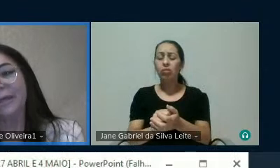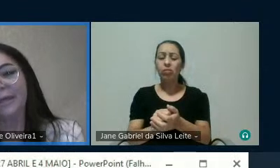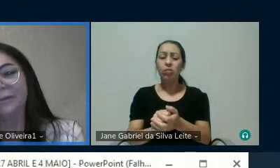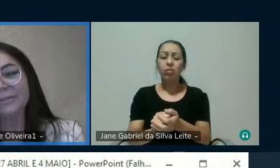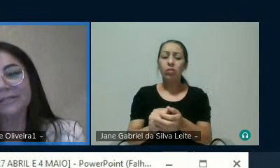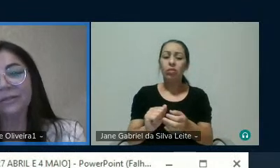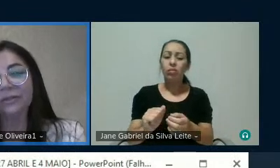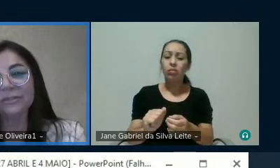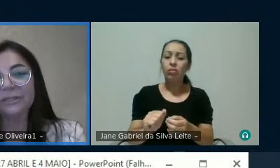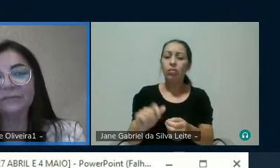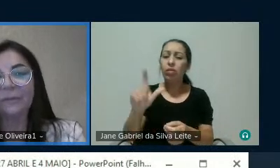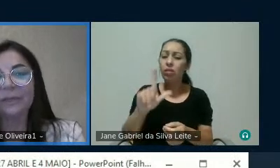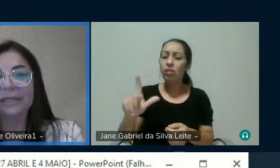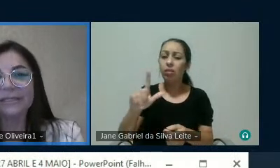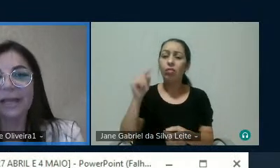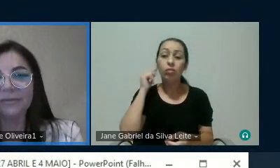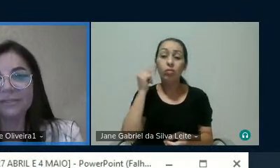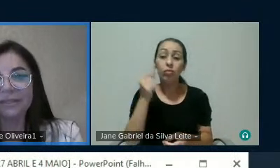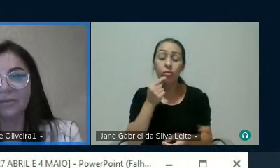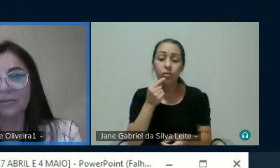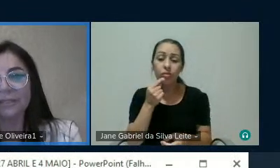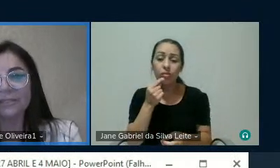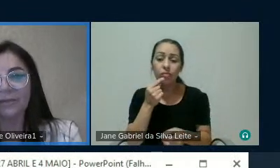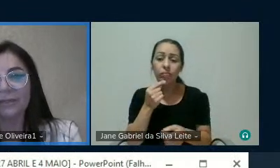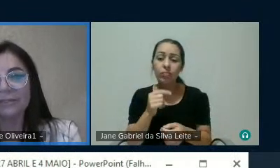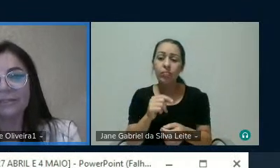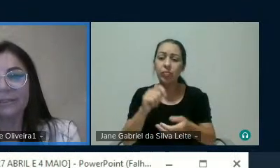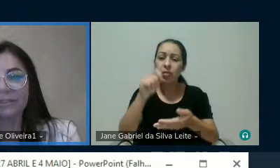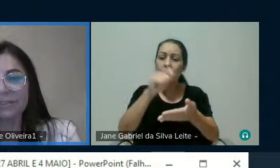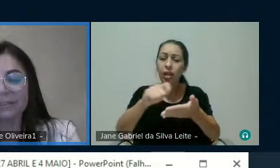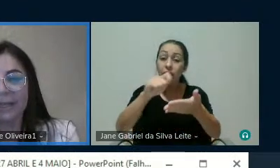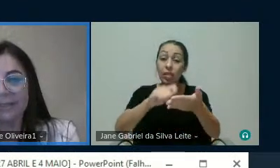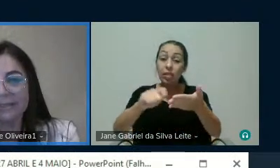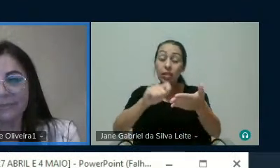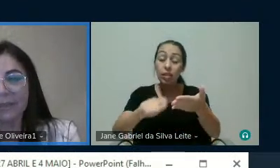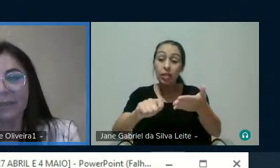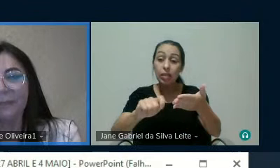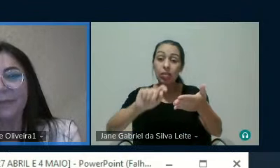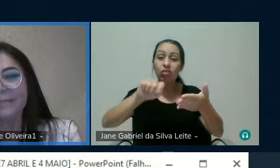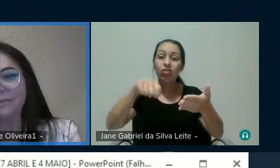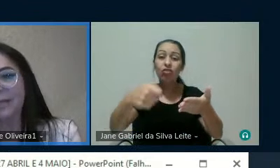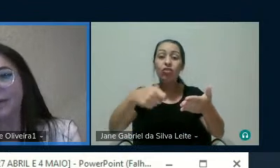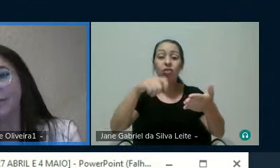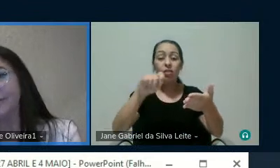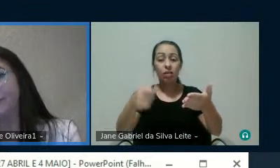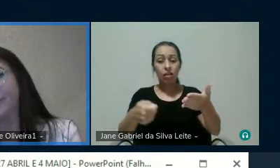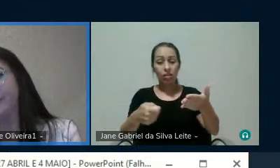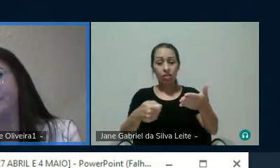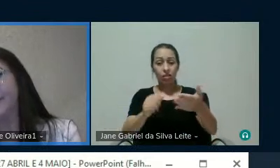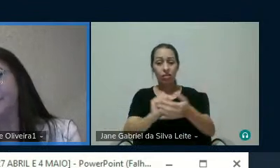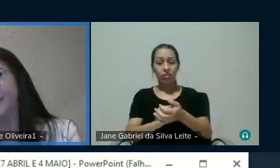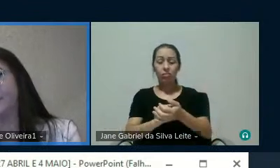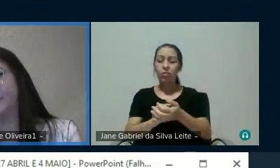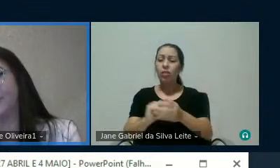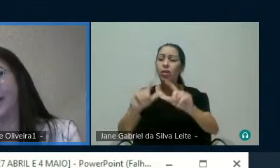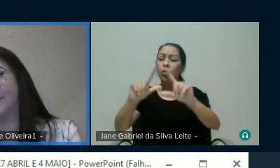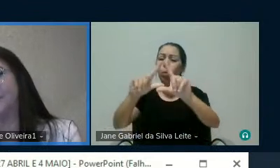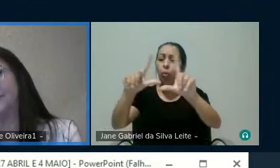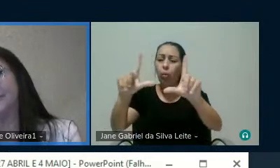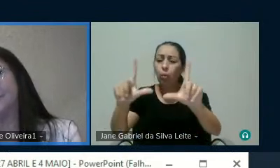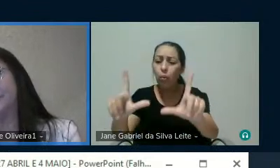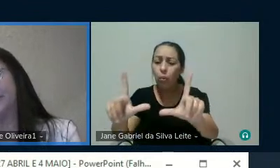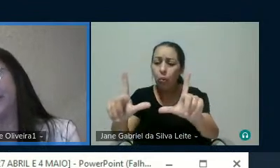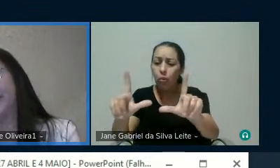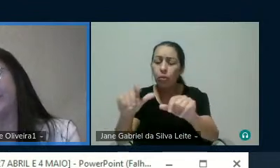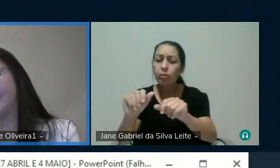writing. Eu não sei se todos estão familiarizados, né, com essa escrita de sinais, mas eu trago ali um pequeno fragmento no